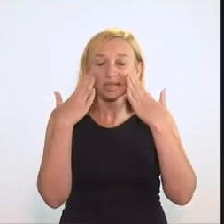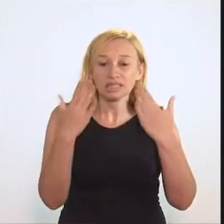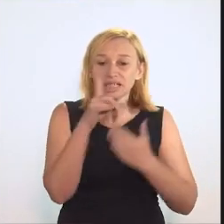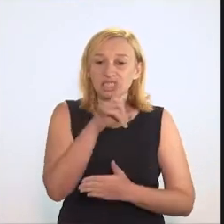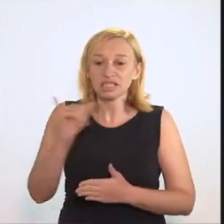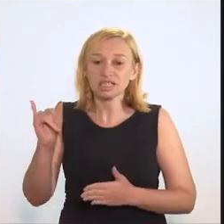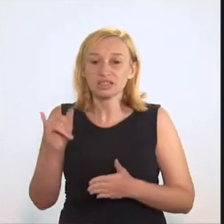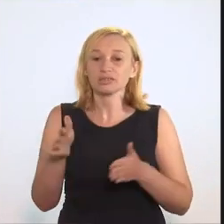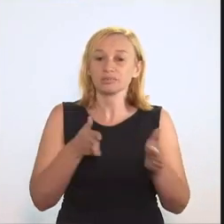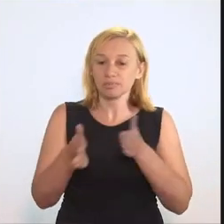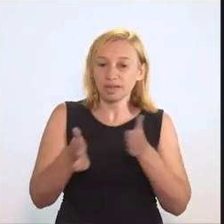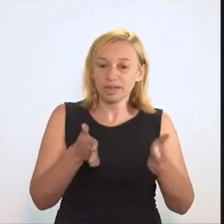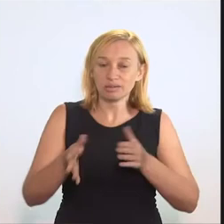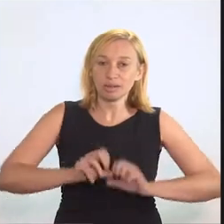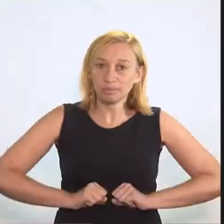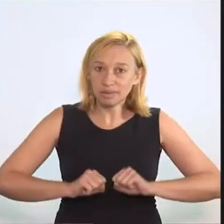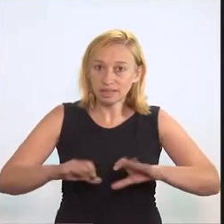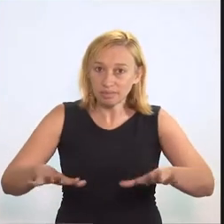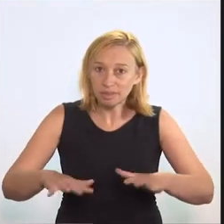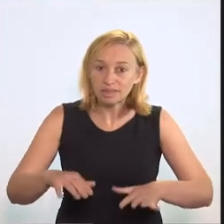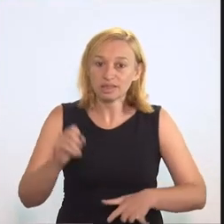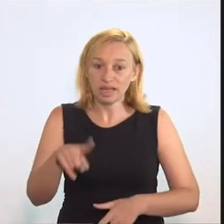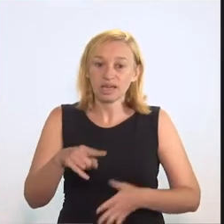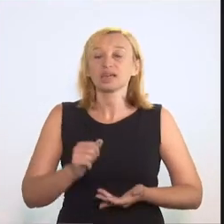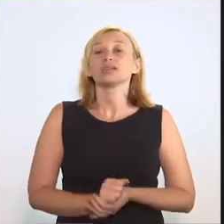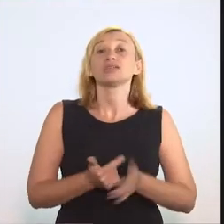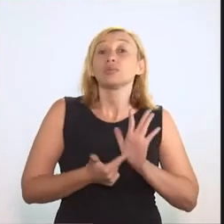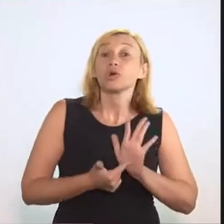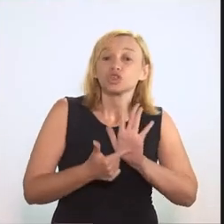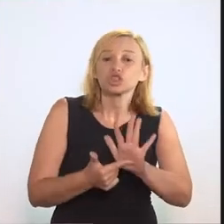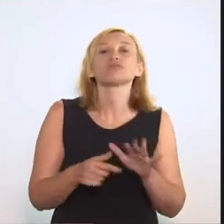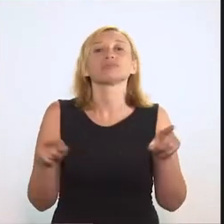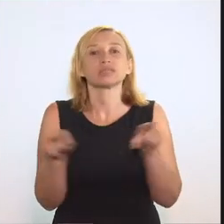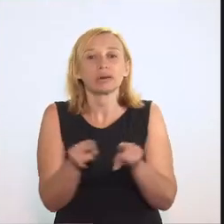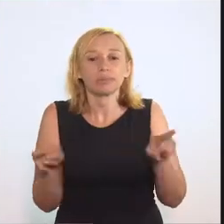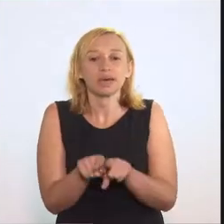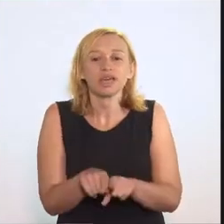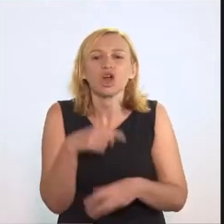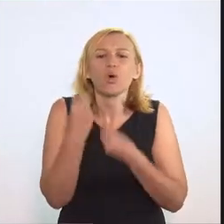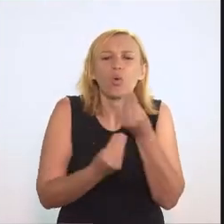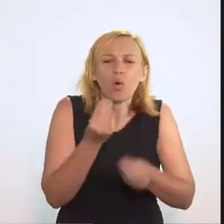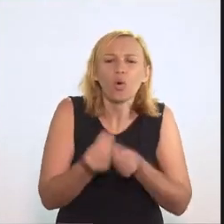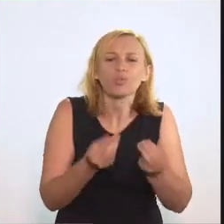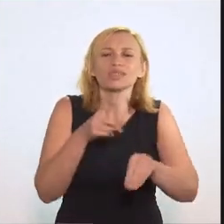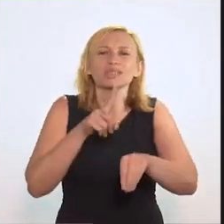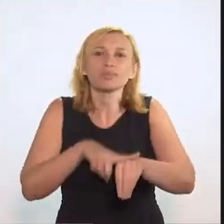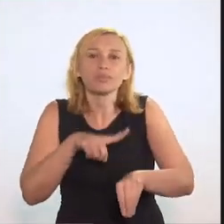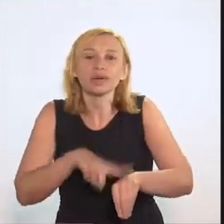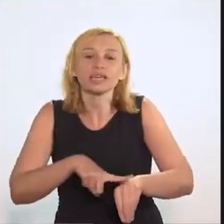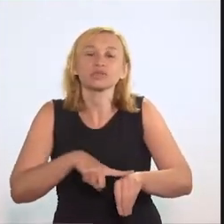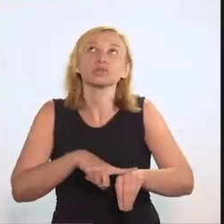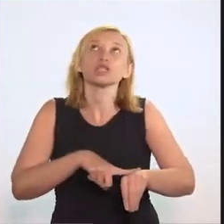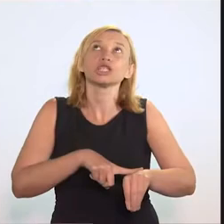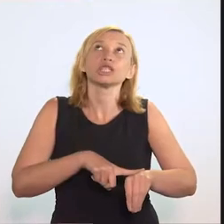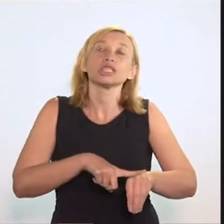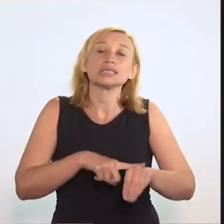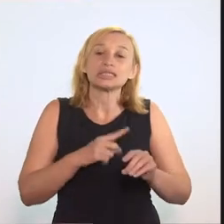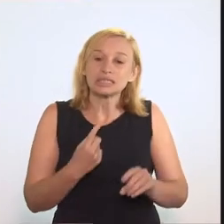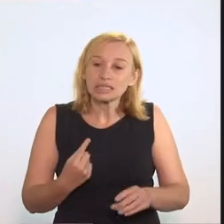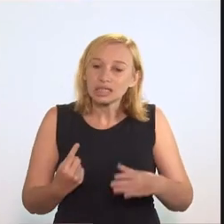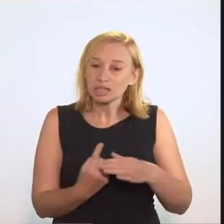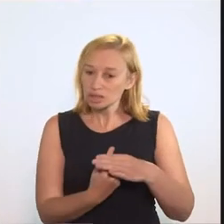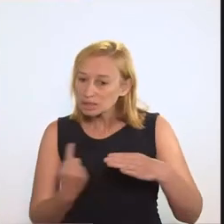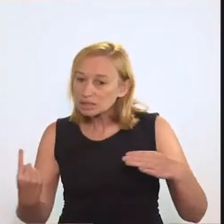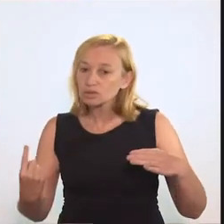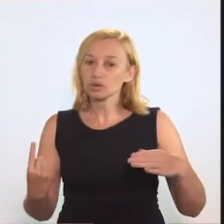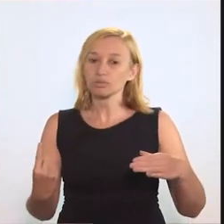nesse dia foram feitas durante a pandemia, né? Então, mostrando também como esse momento